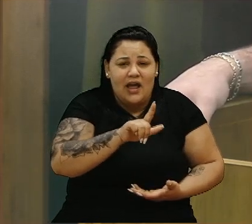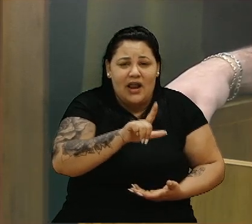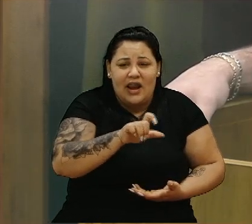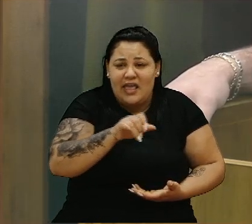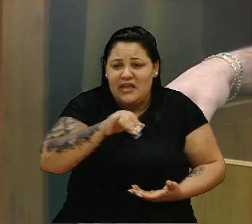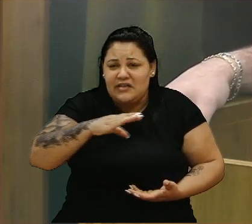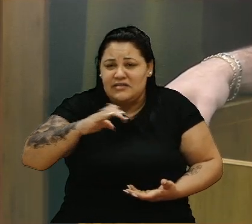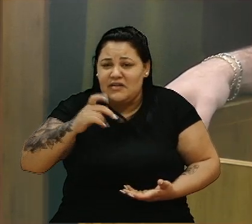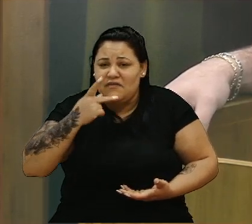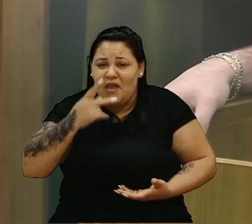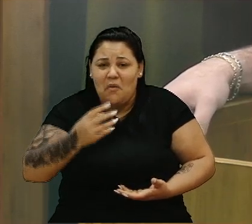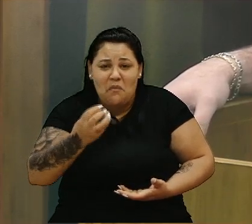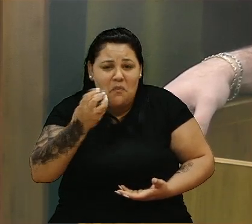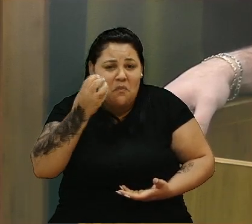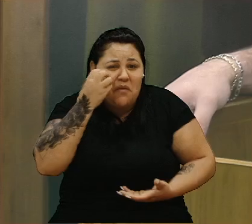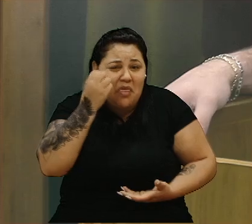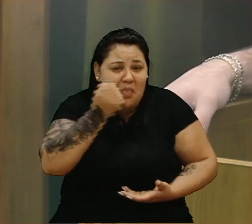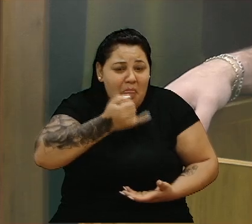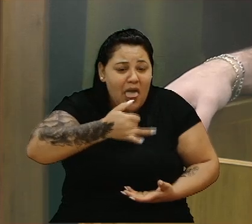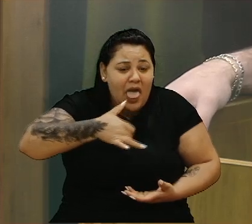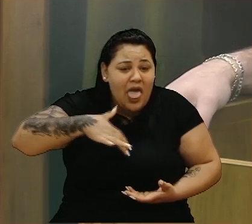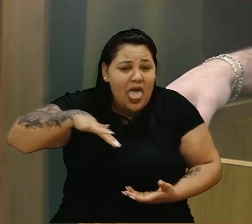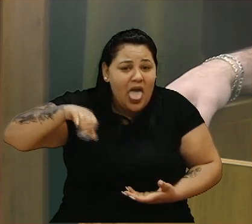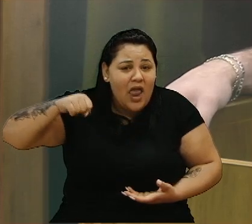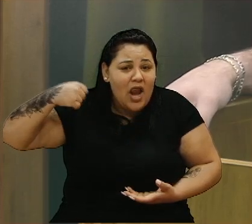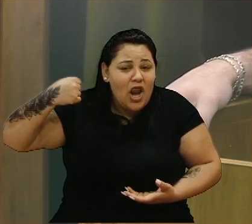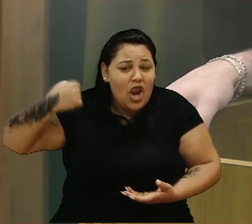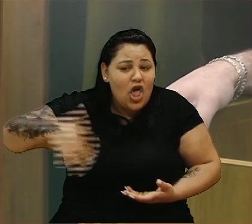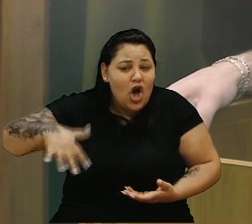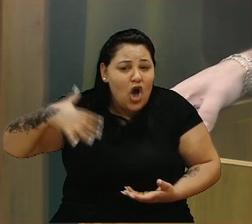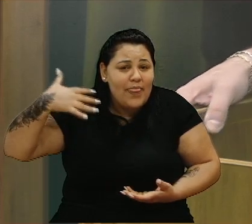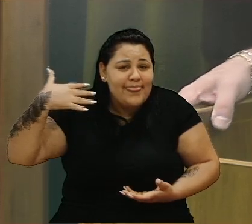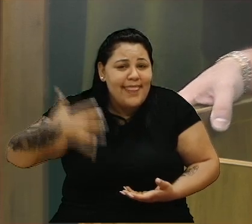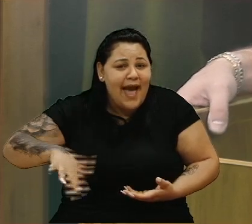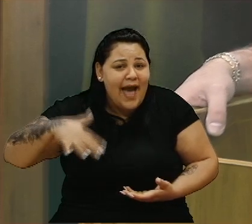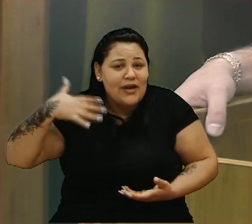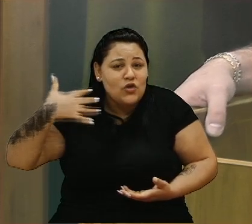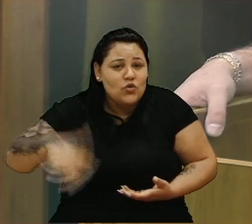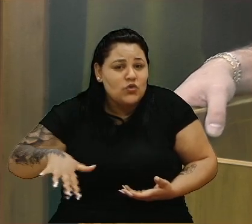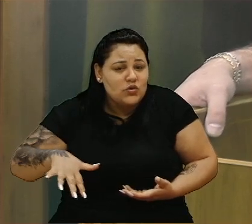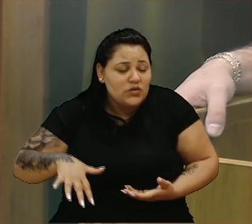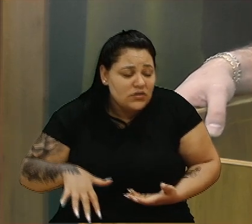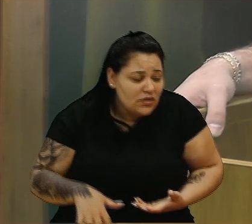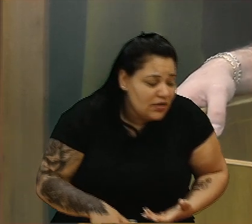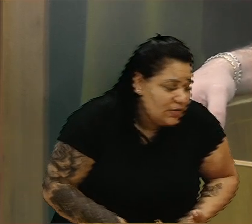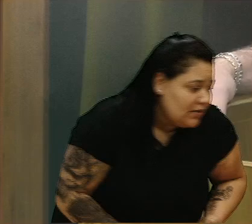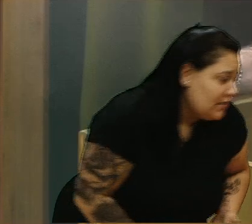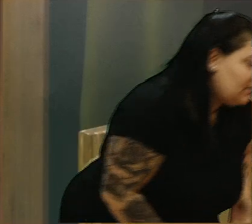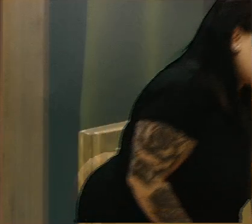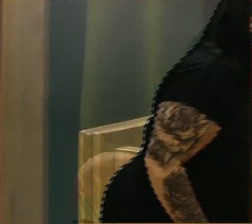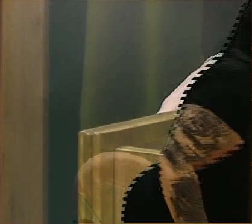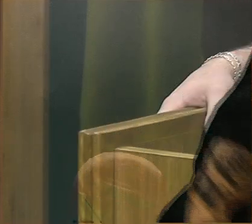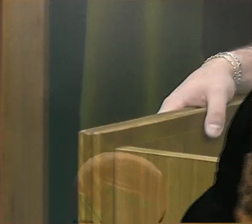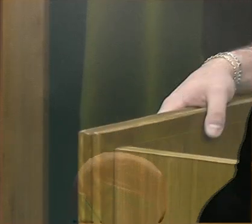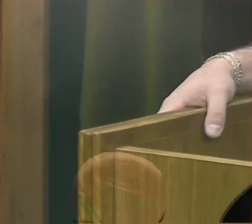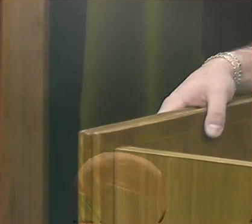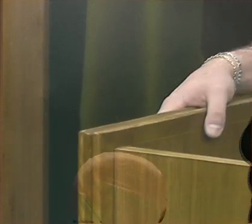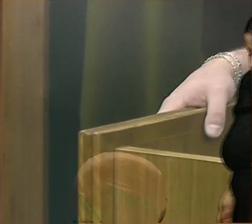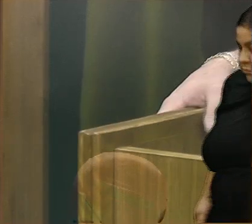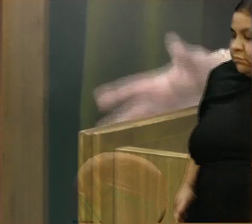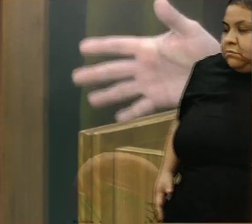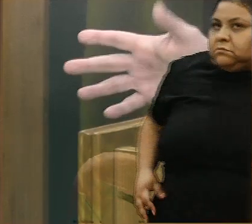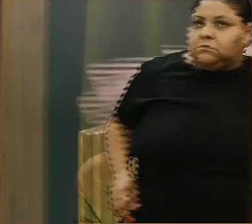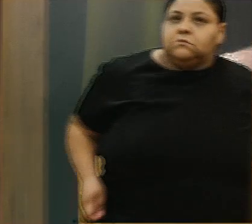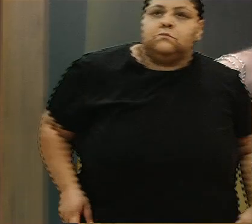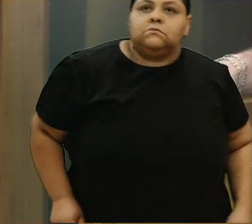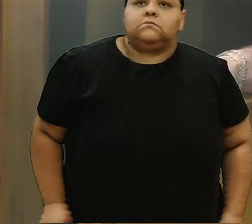declararam patrimônios milionários, vereador Iago, milionários. Ah, mas não são conservadores,